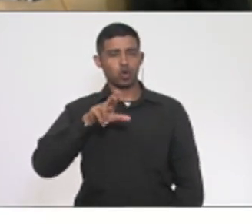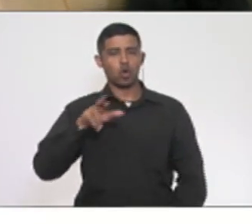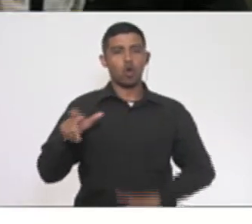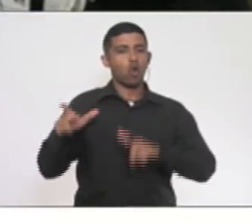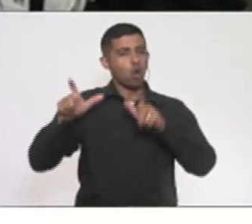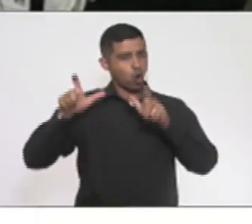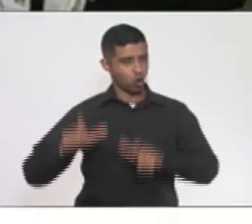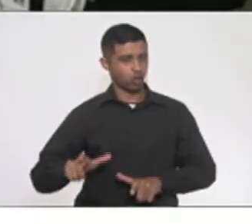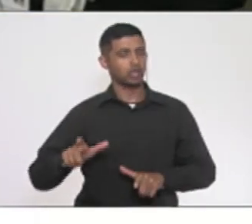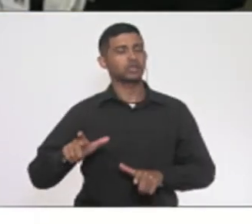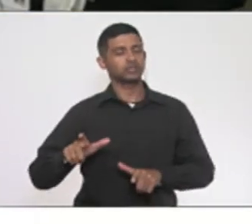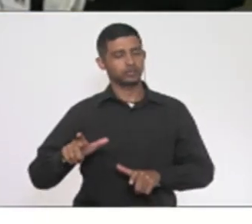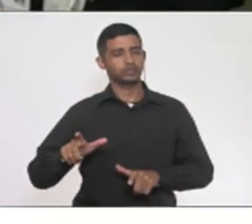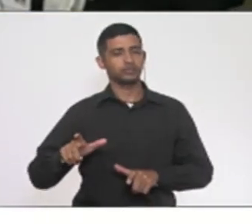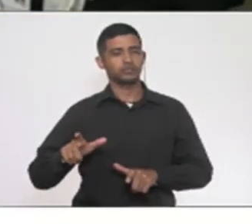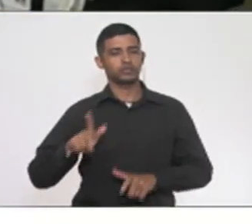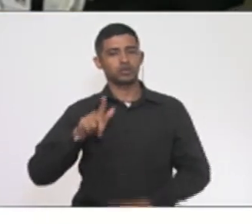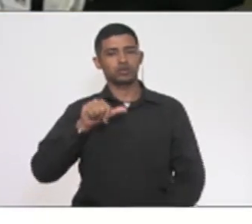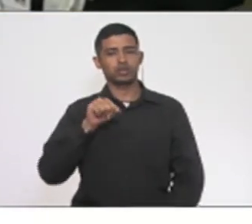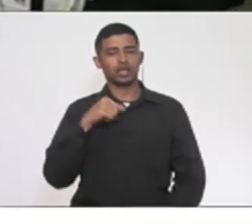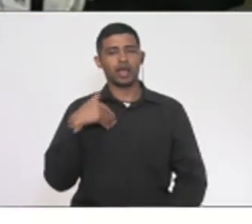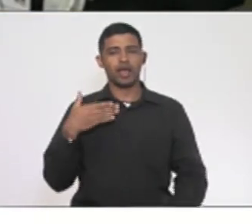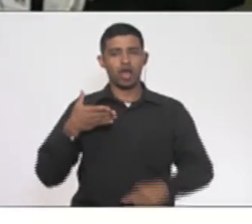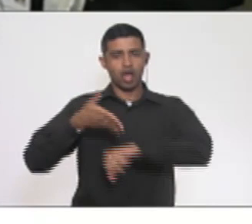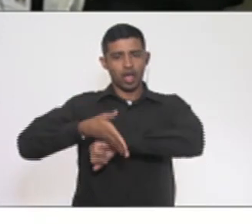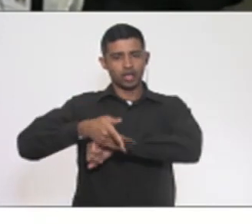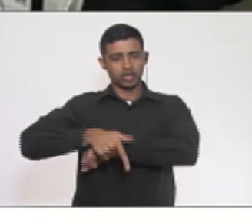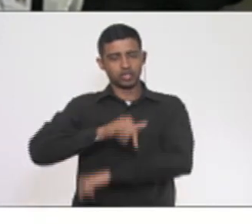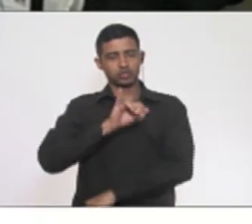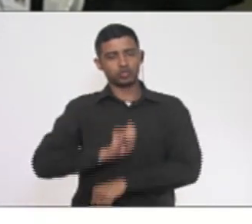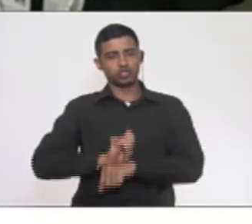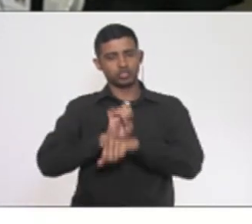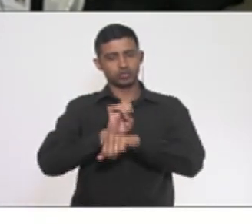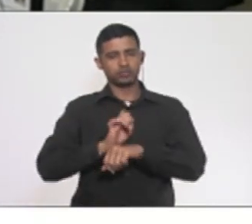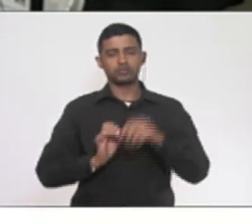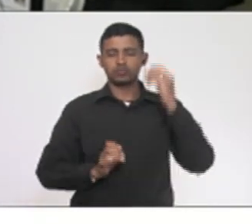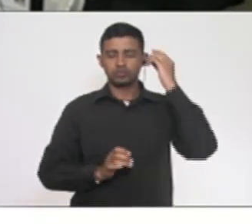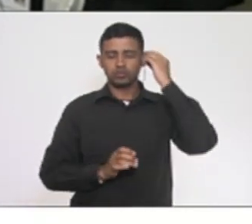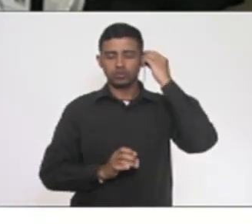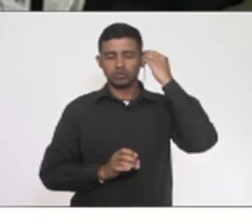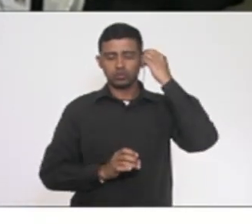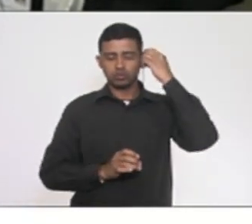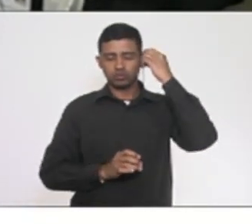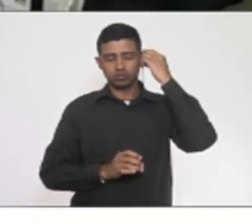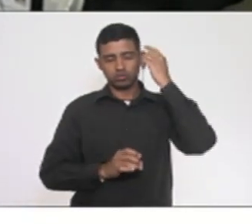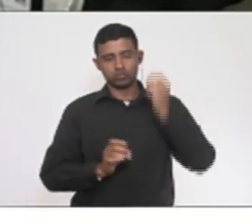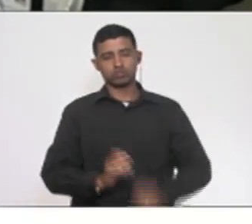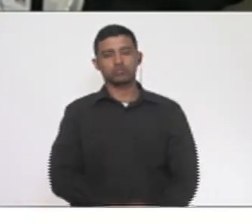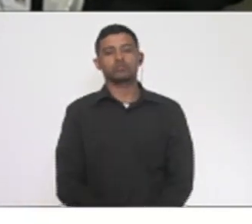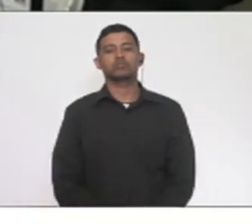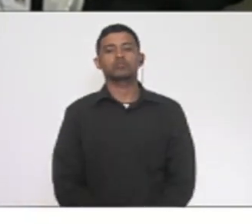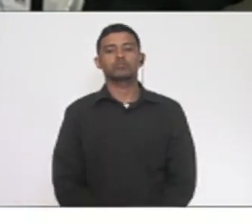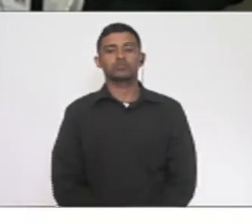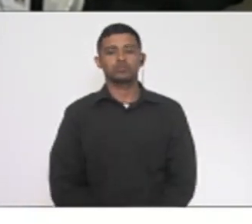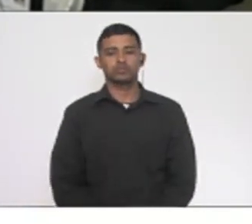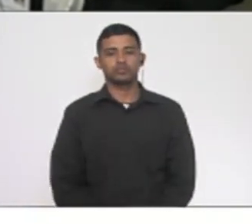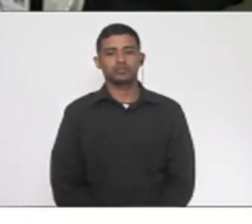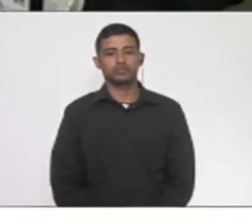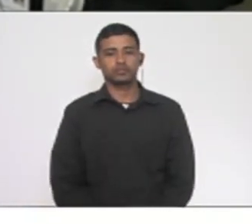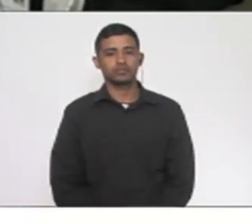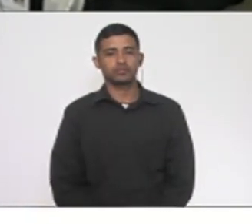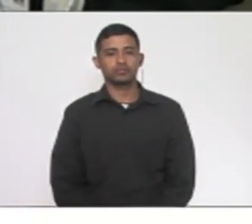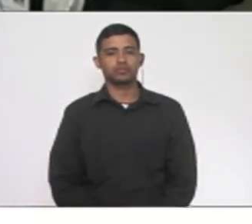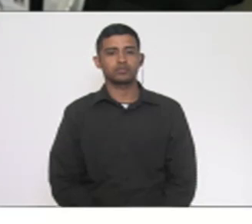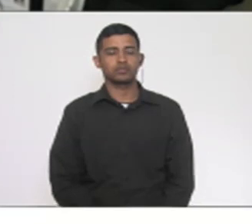entra no Estado, sai pela distância que o gás percorre. Não é exatamente isso, porque é ponderado por volume e por distância. Então, depende também